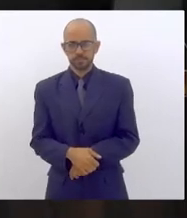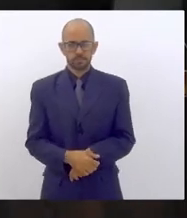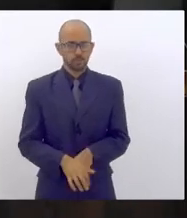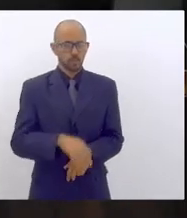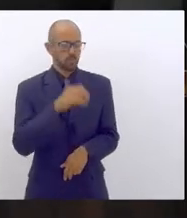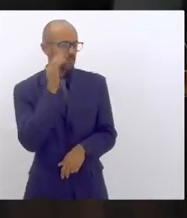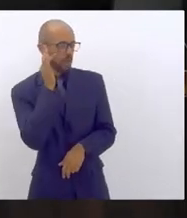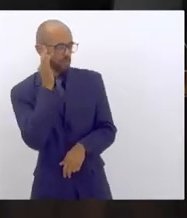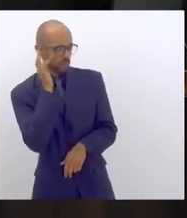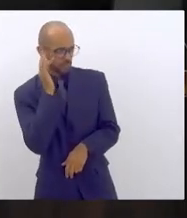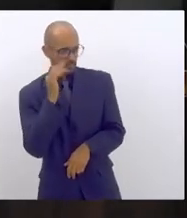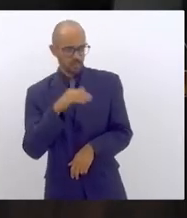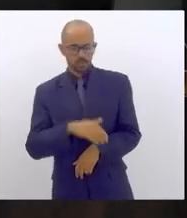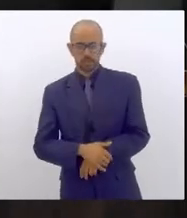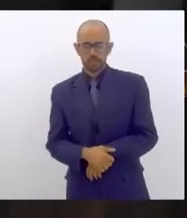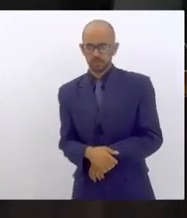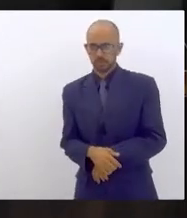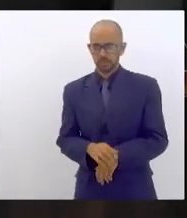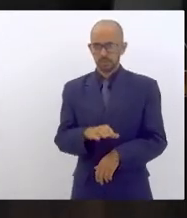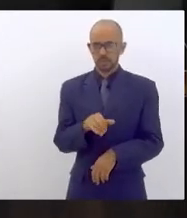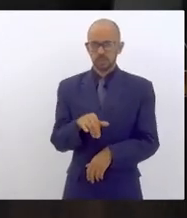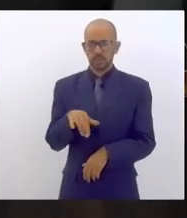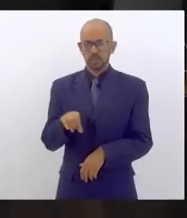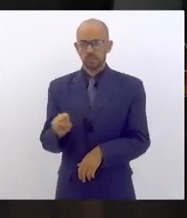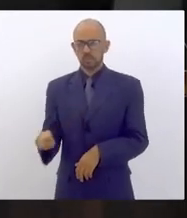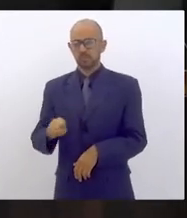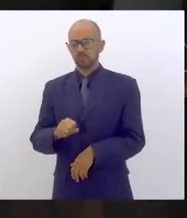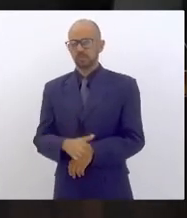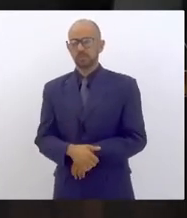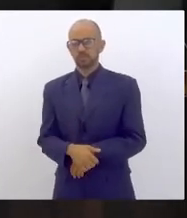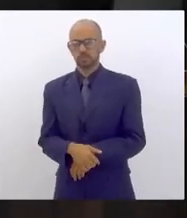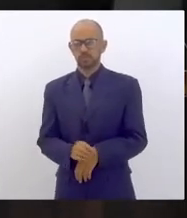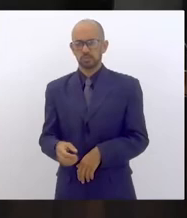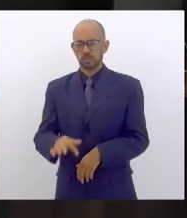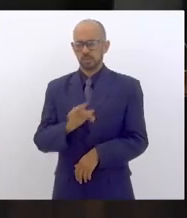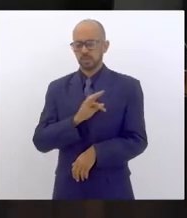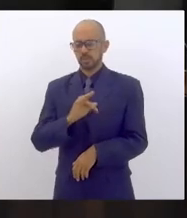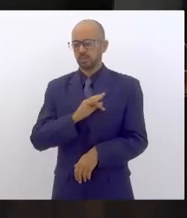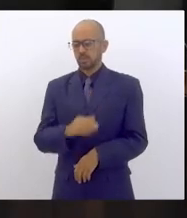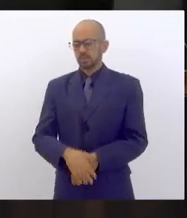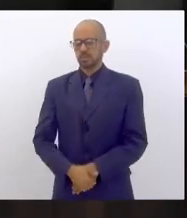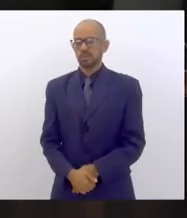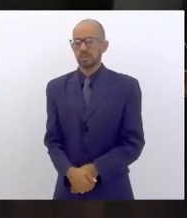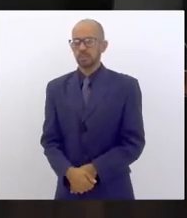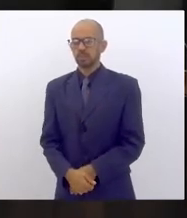Flávio Serafini, Carlos Mink. Deputada Marta Rocha, por favor.